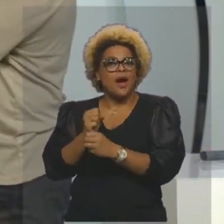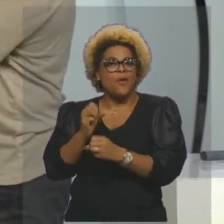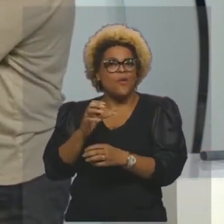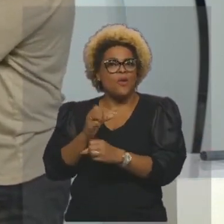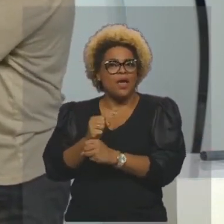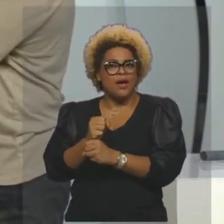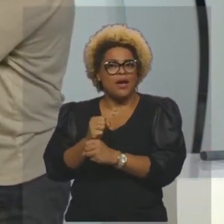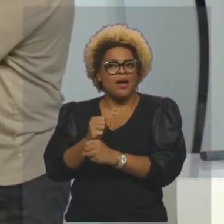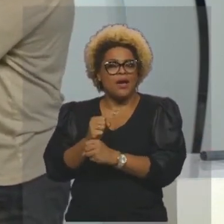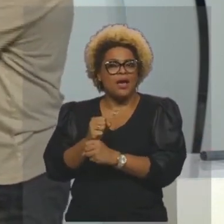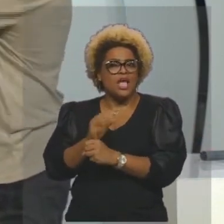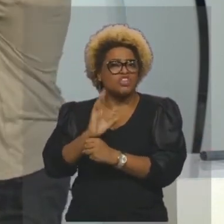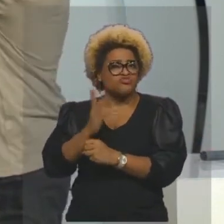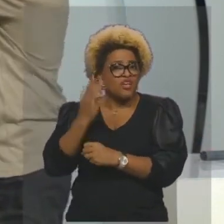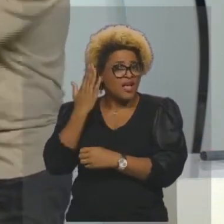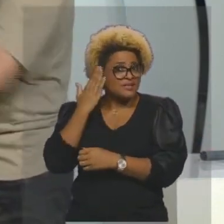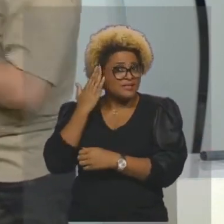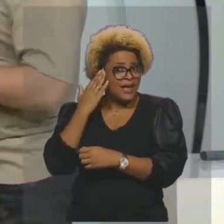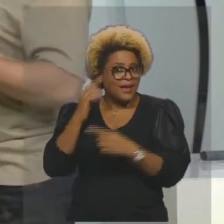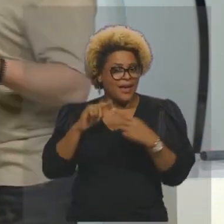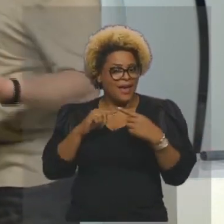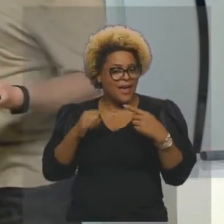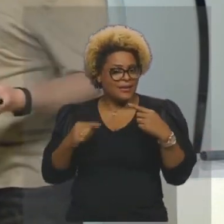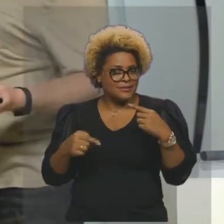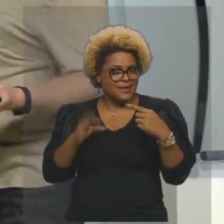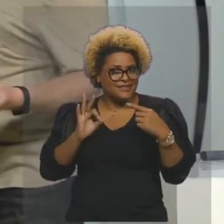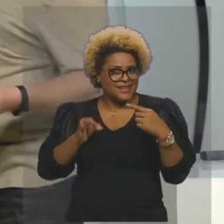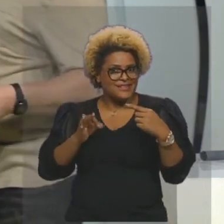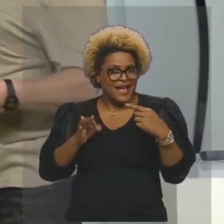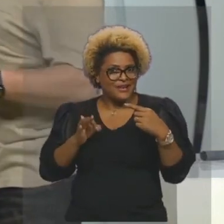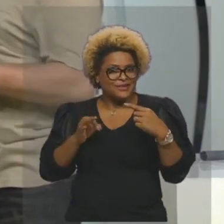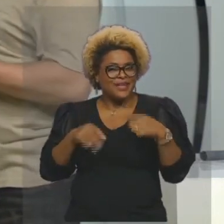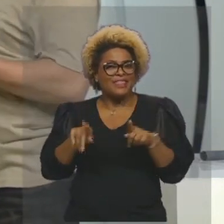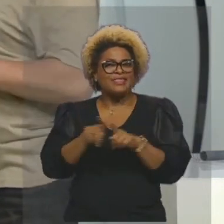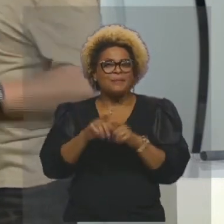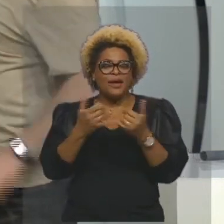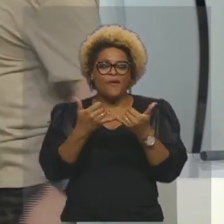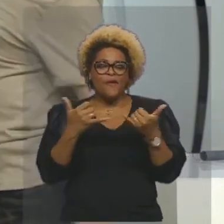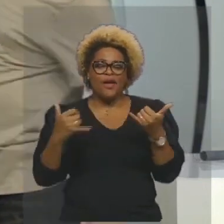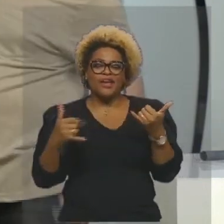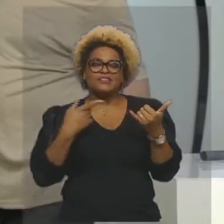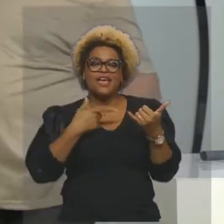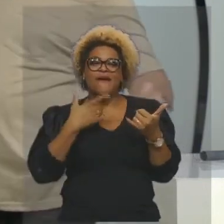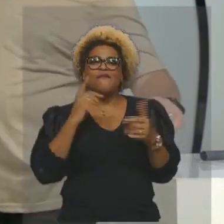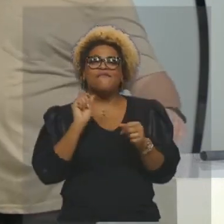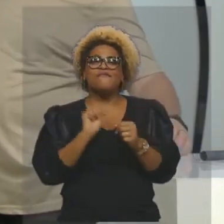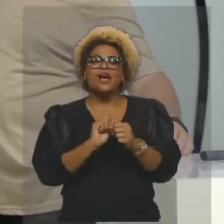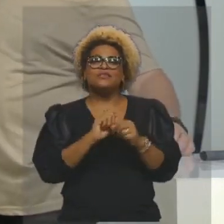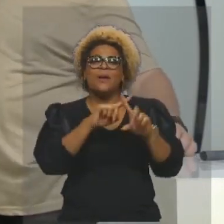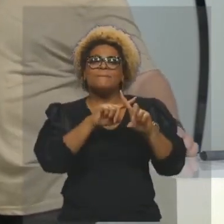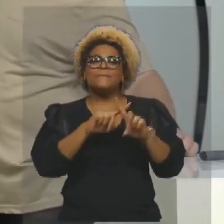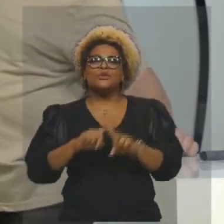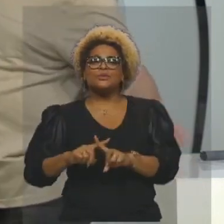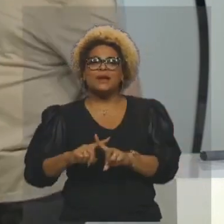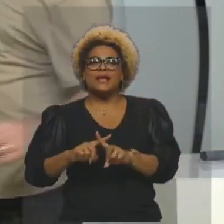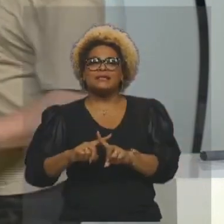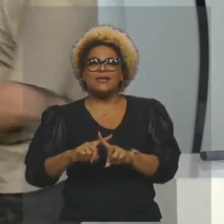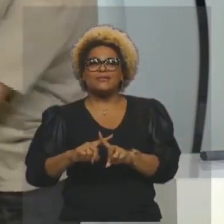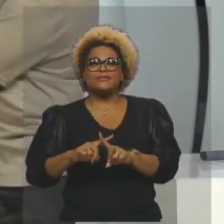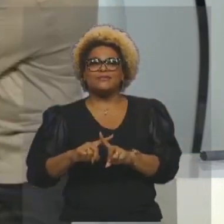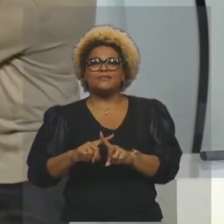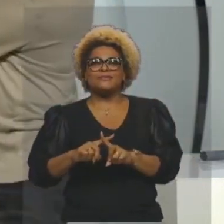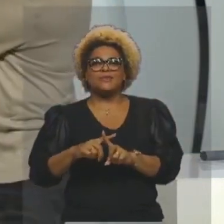a resistência, já conheço a corrente, é só multiplicar uma pela outra. Ali, ó. A tensão